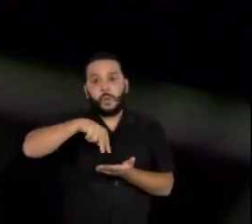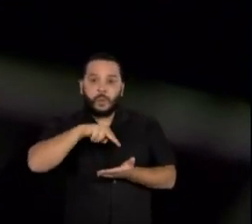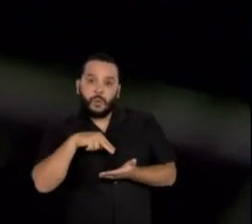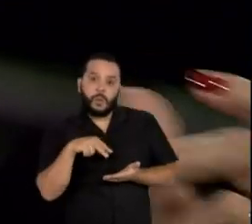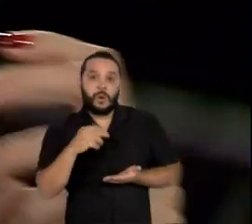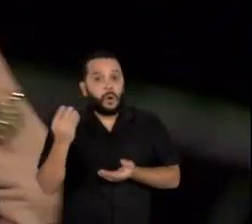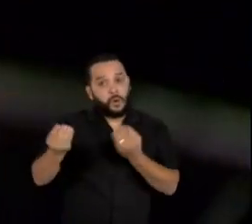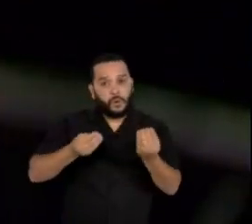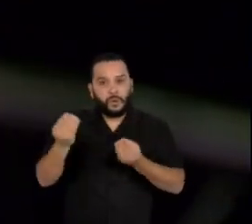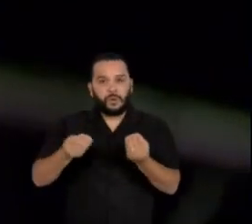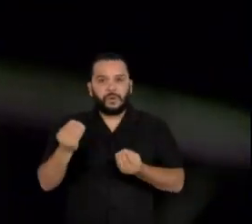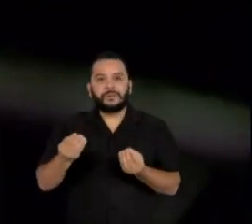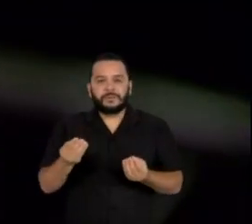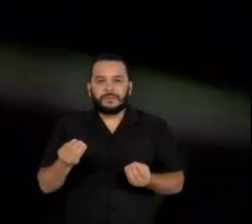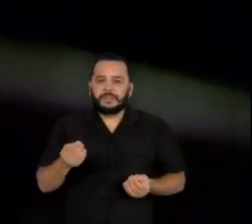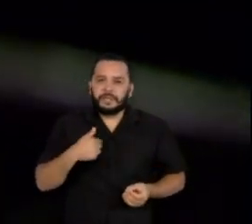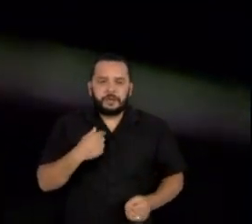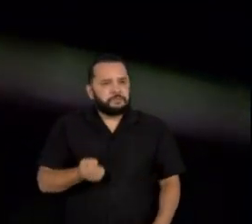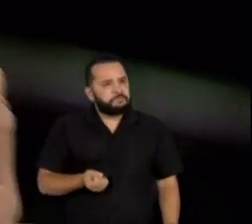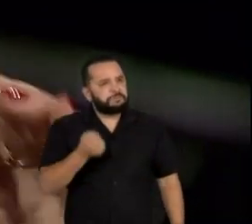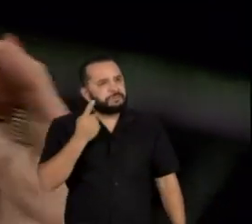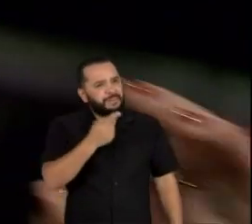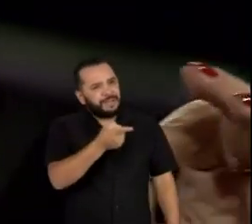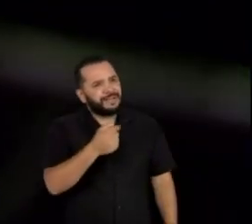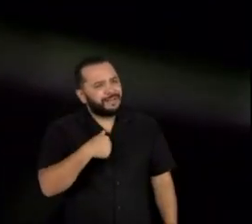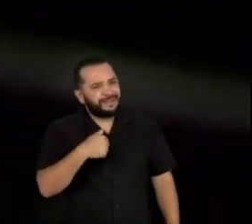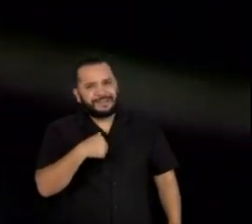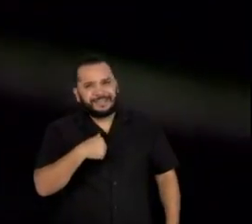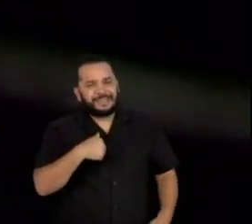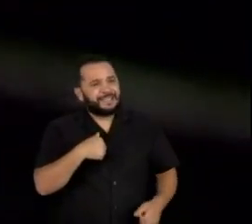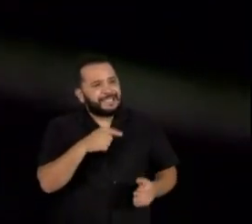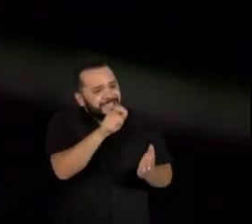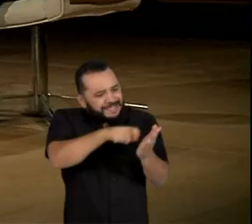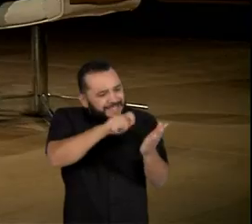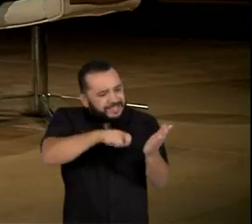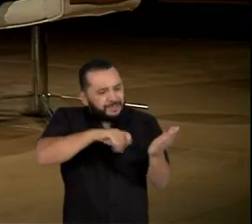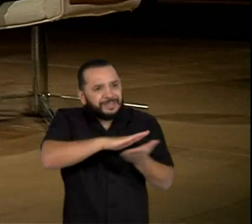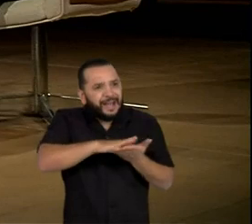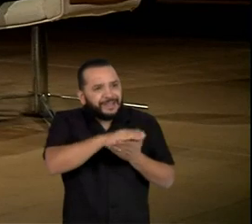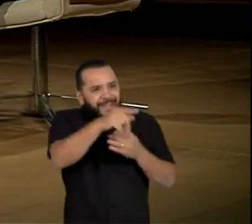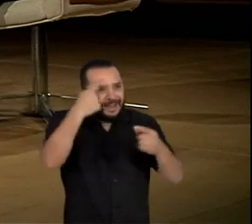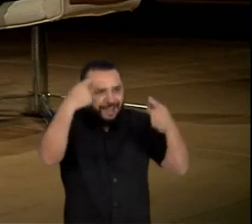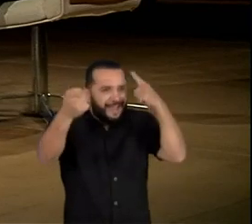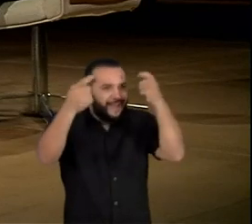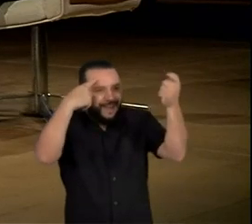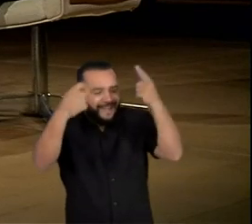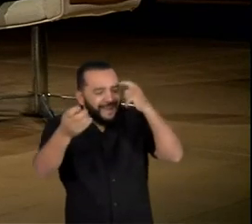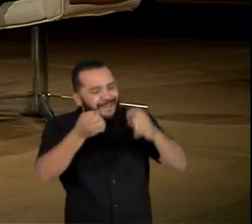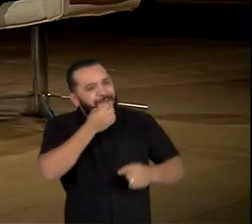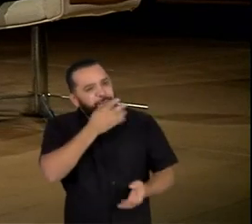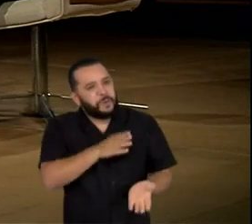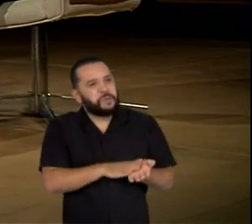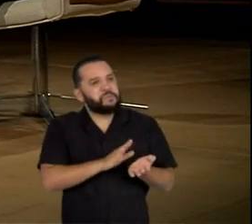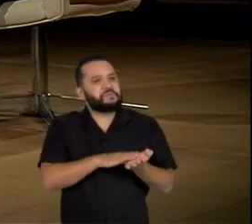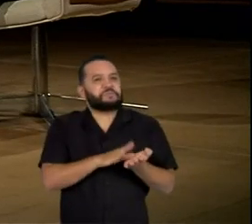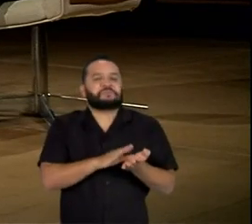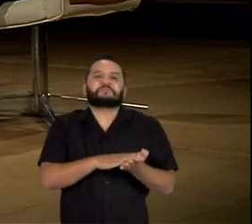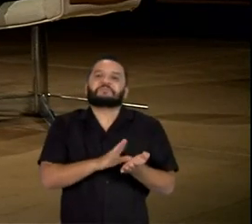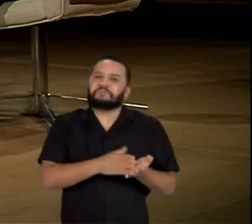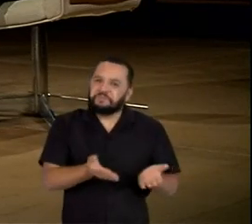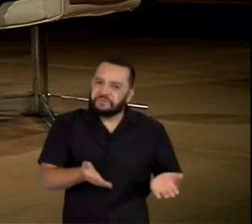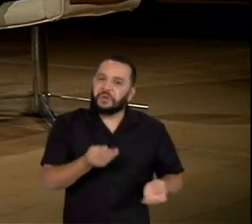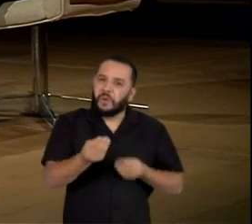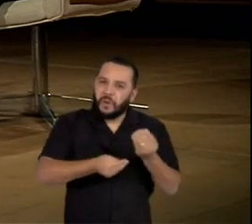mostrar como ele estava fazendo. Eu digo assim, que danado, não tem nada disso está escrito. Então você vê o quanto um ator ele